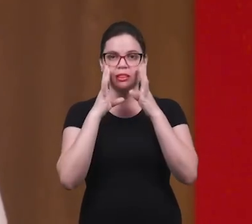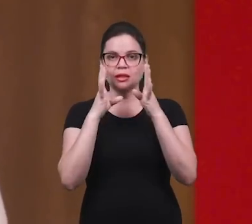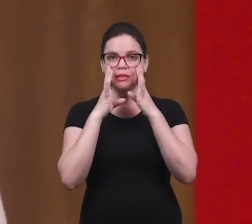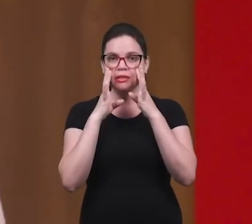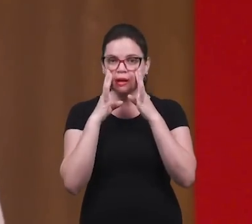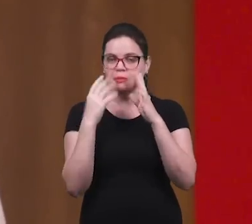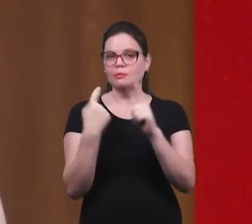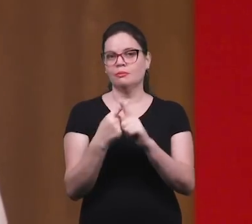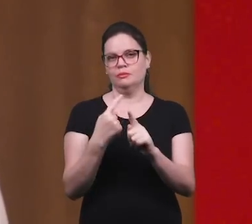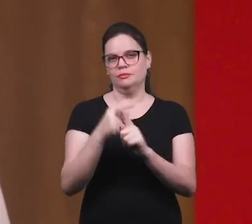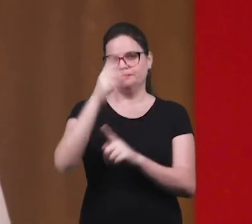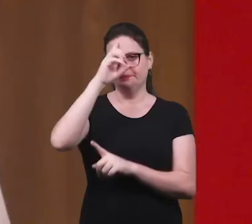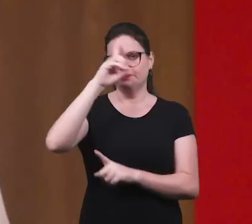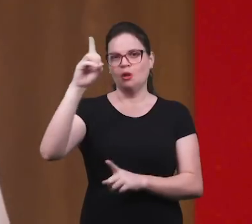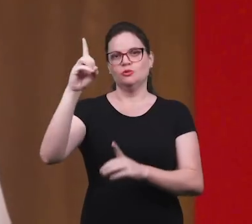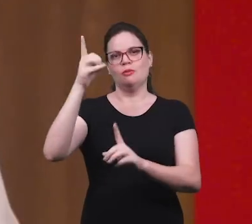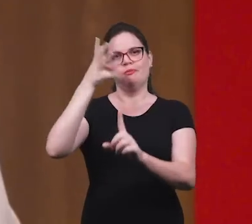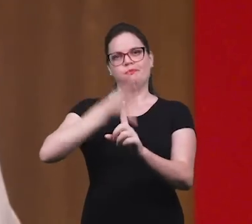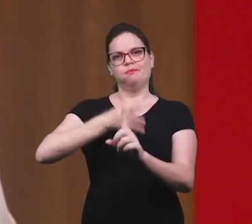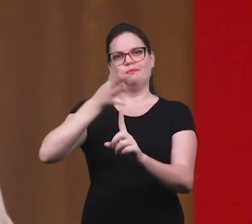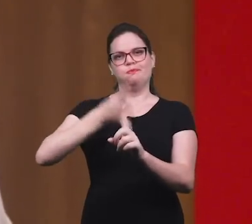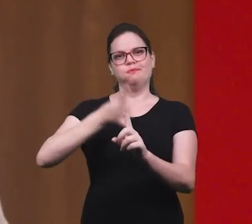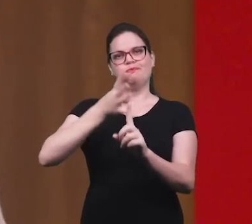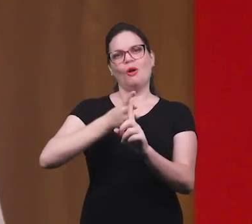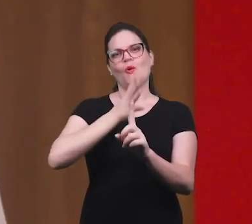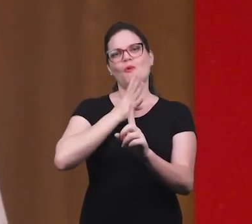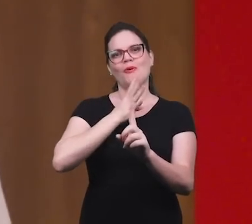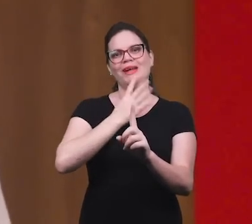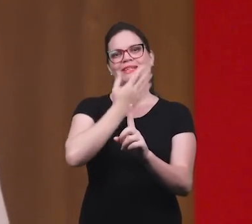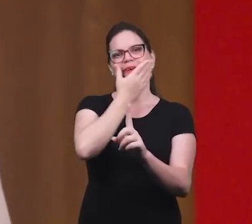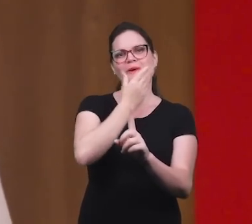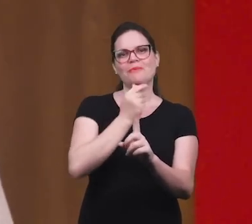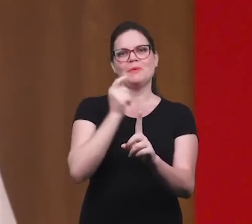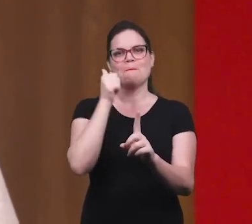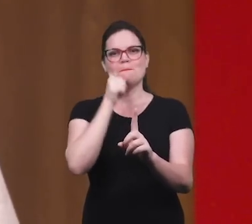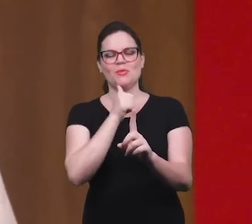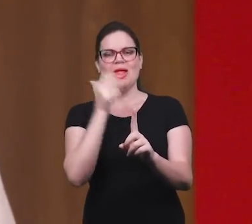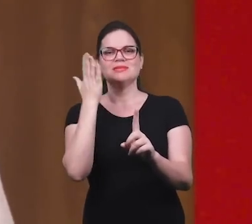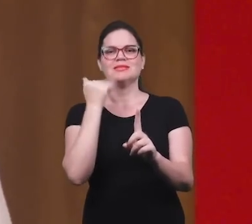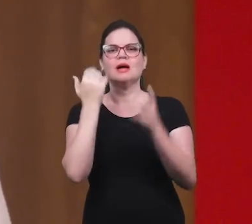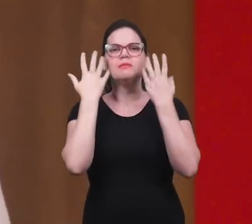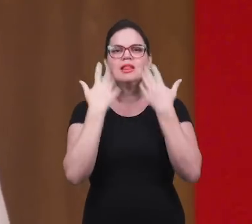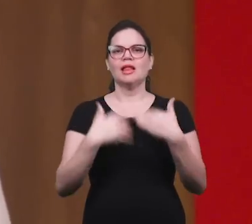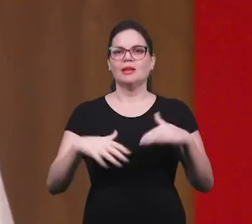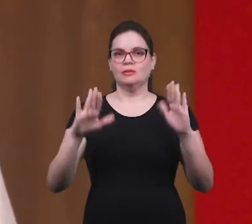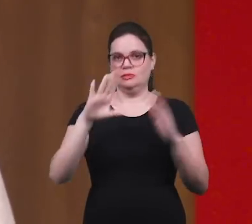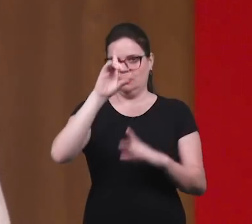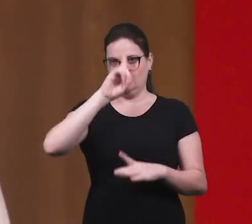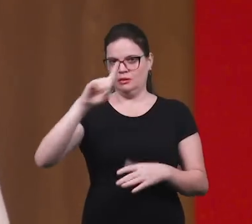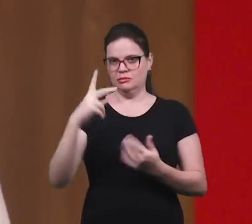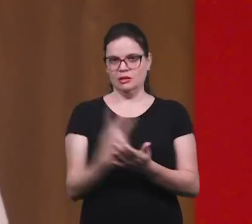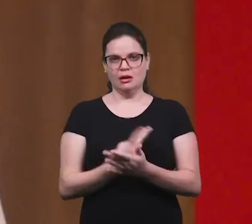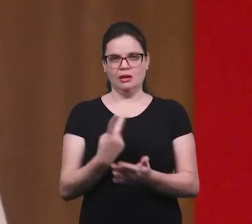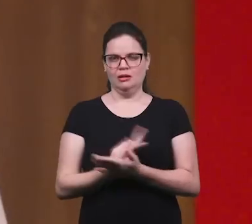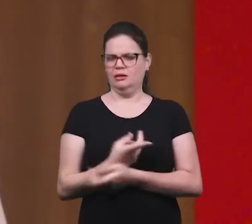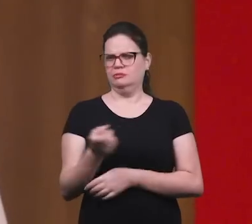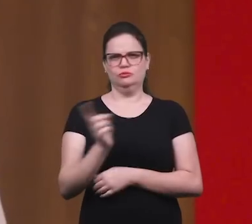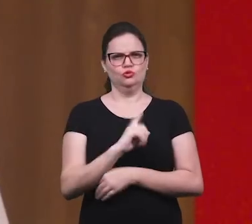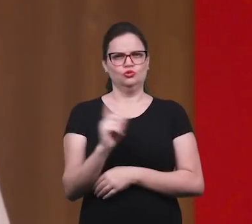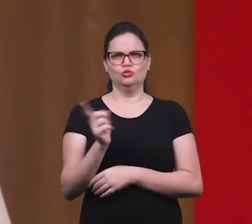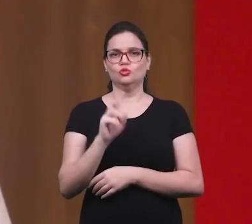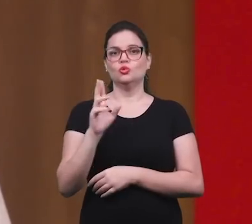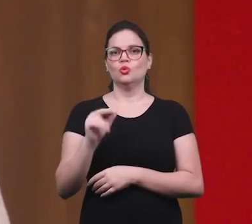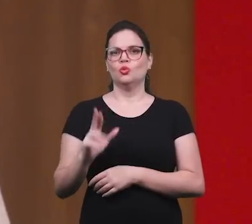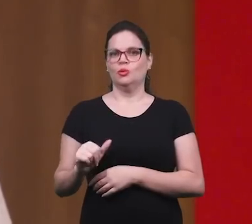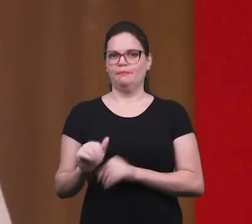natureza tanto do homem e a da mulher. Então, Deus não erra. Deus não erra. Verdade. E a palavra de Deus também